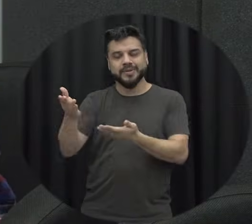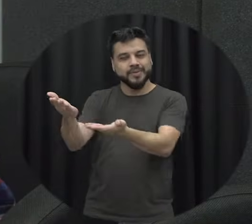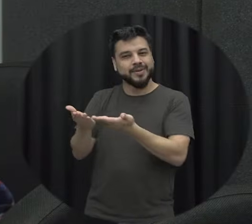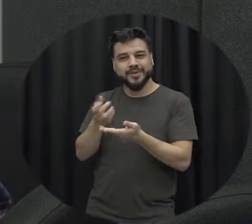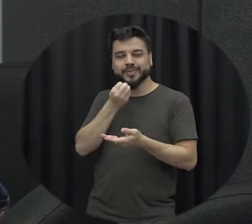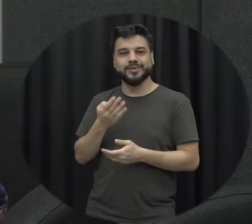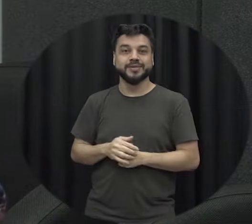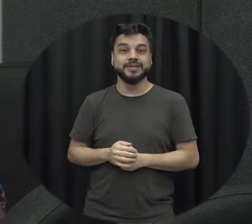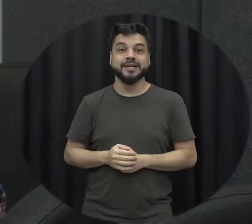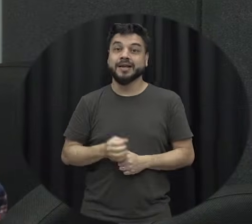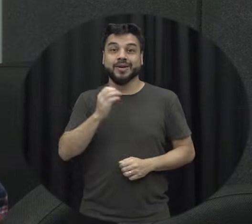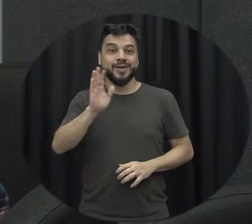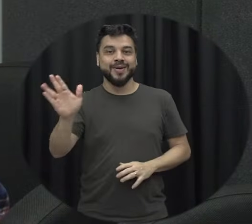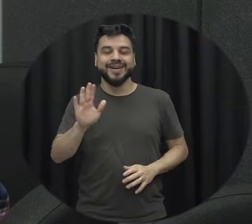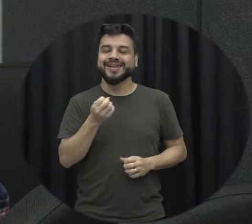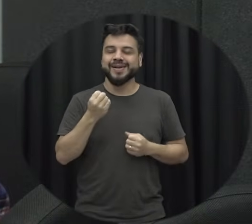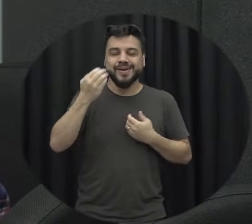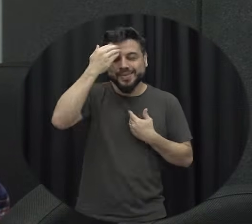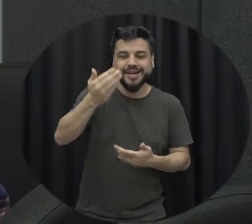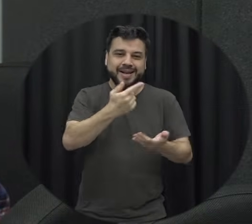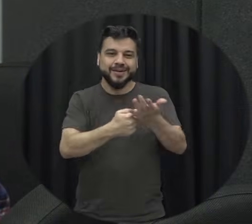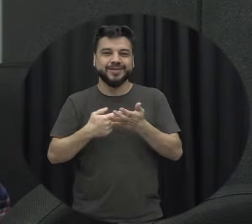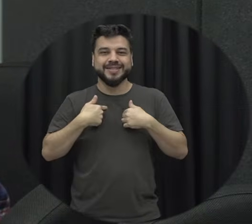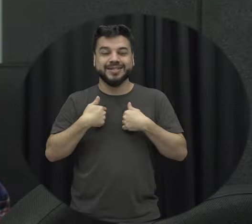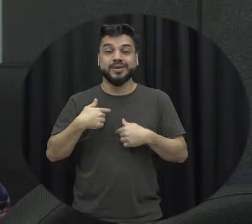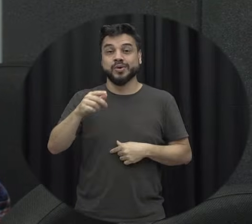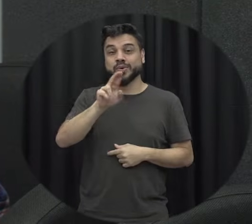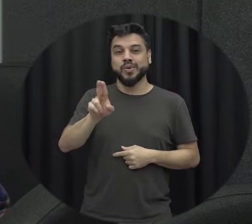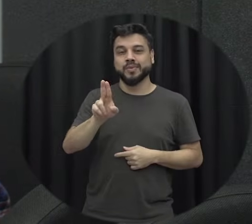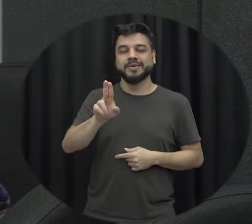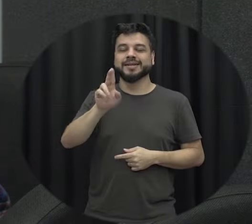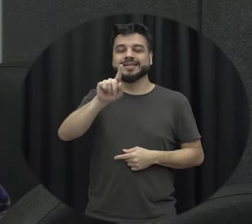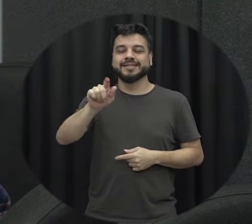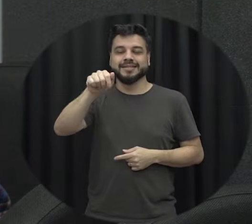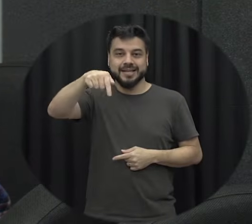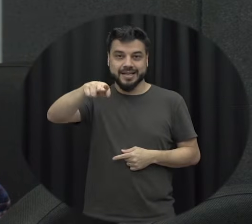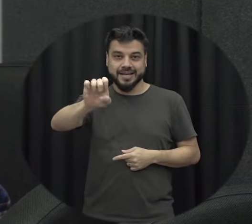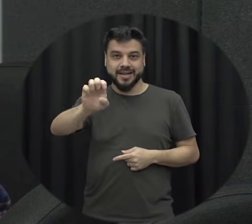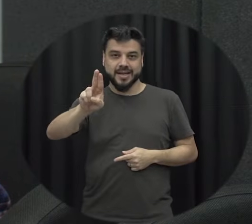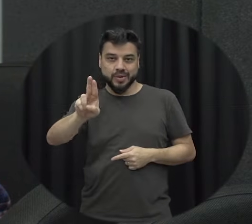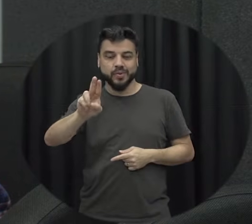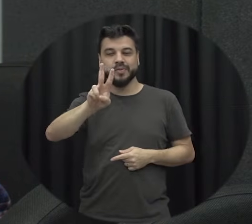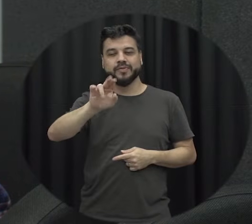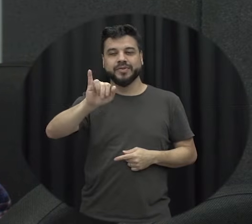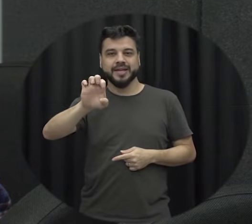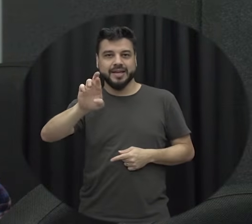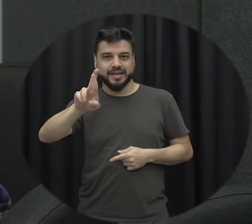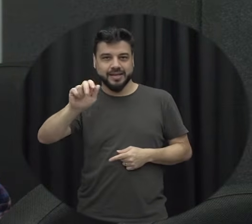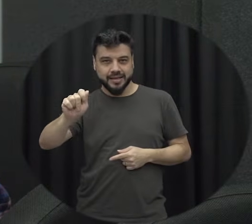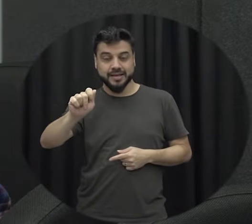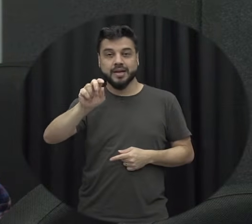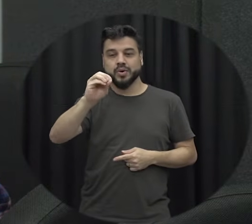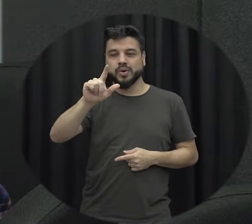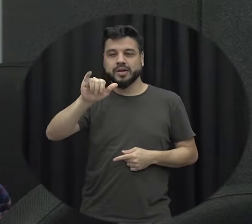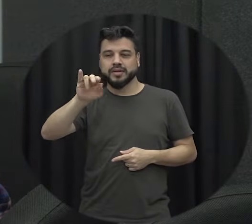Olá, muito obrigado pelo convite. Eu sou o professor Zaqueu Vieira Oliveira. Eu sou formado em Ciências da Natureza